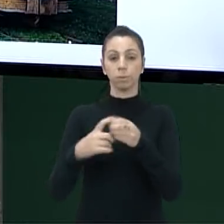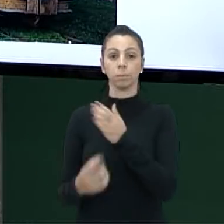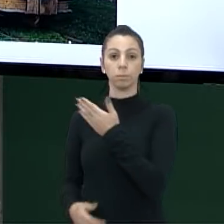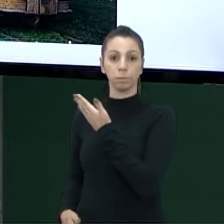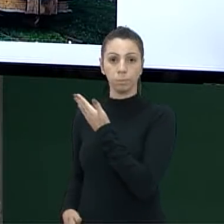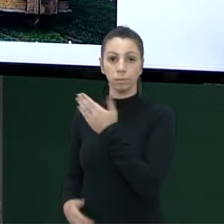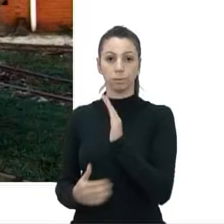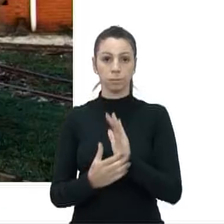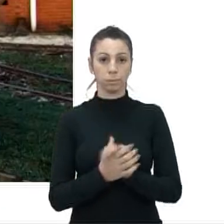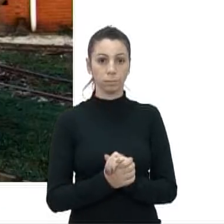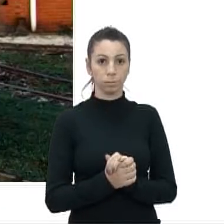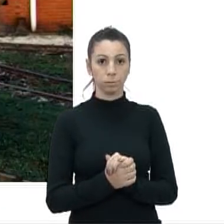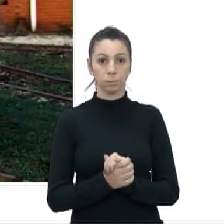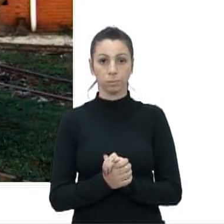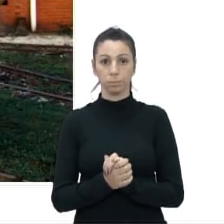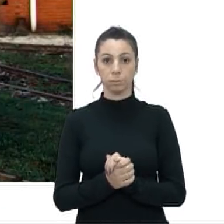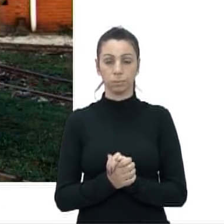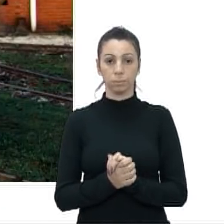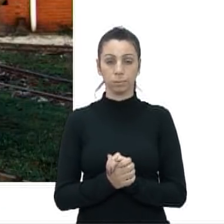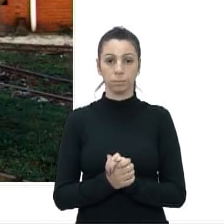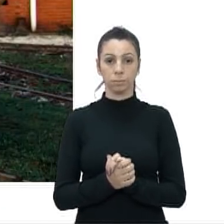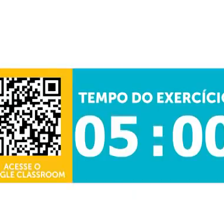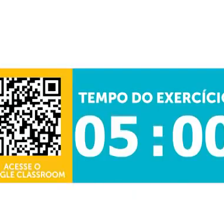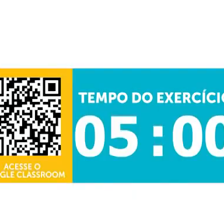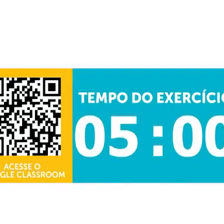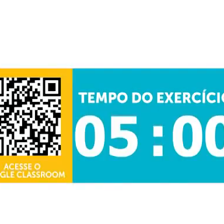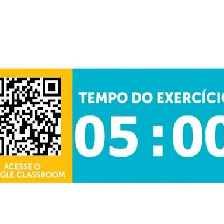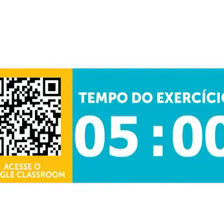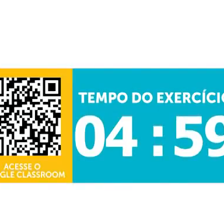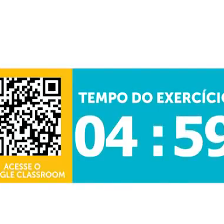essa questão aí. Beleza? Até mais!